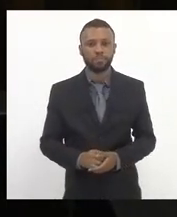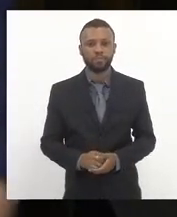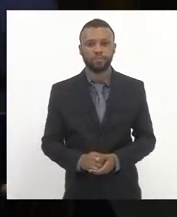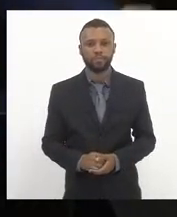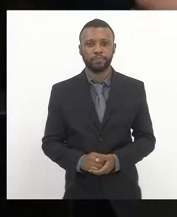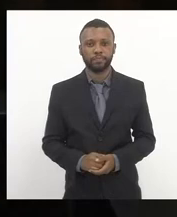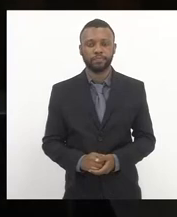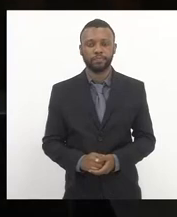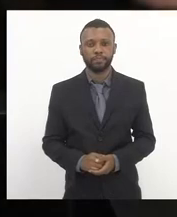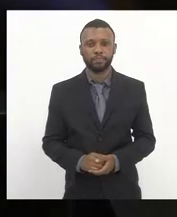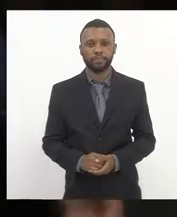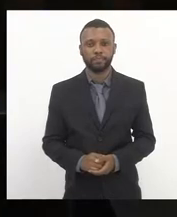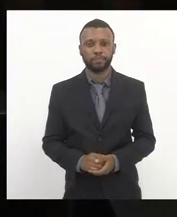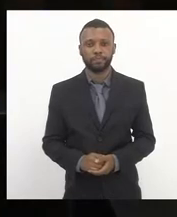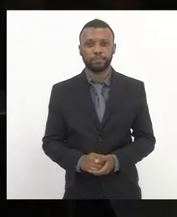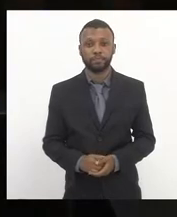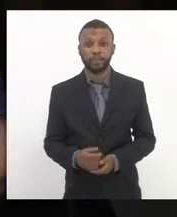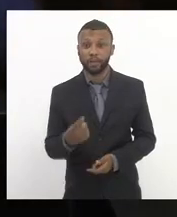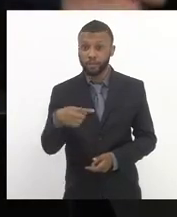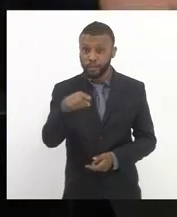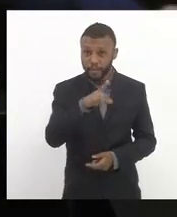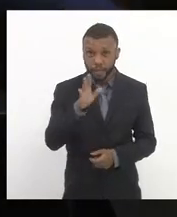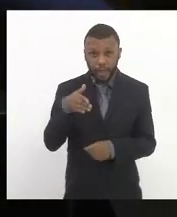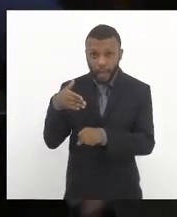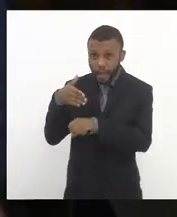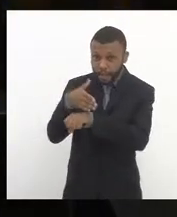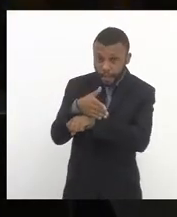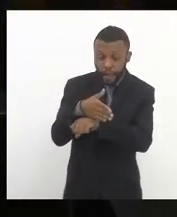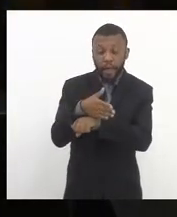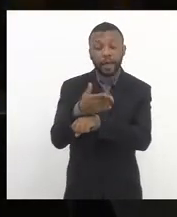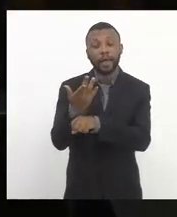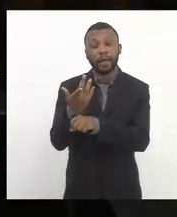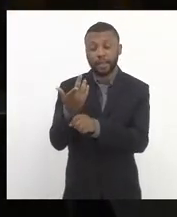É só adentrar a Policlínica de Campos,